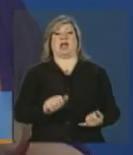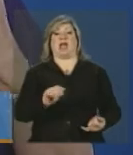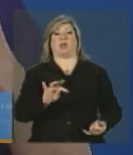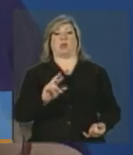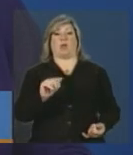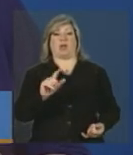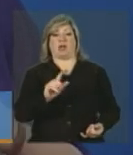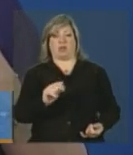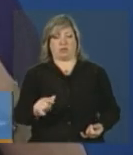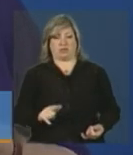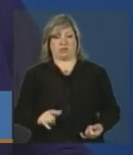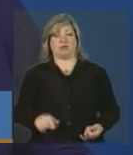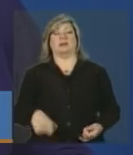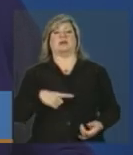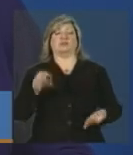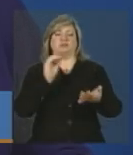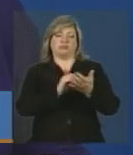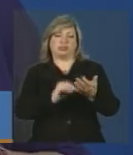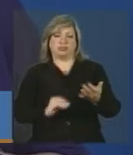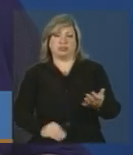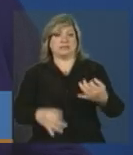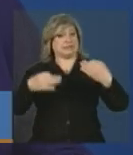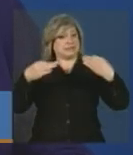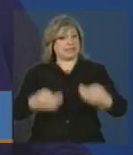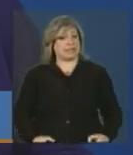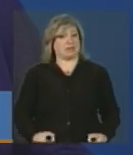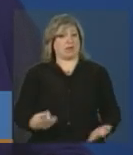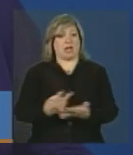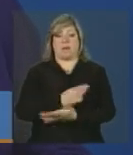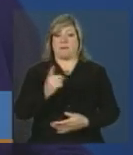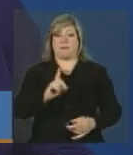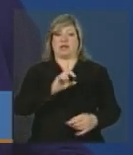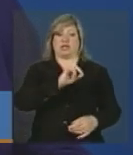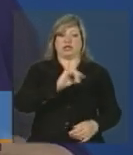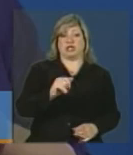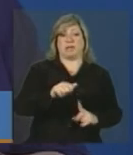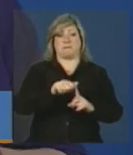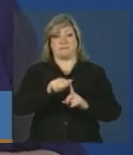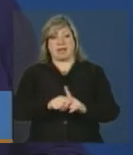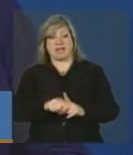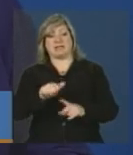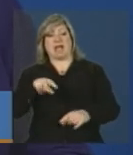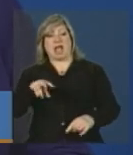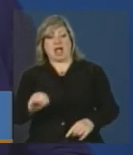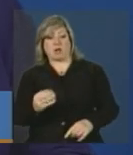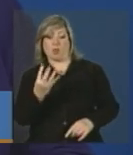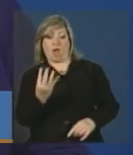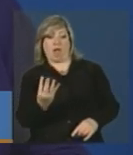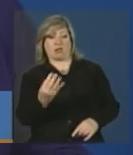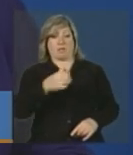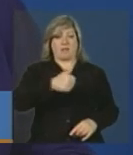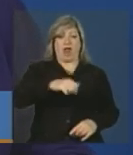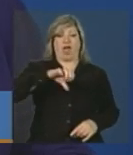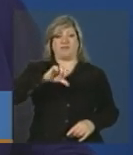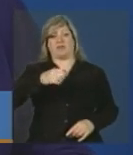atualizada, preenchida e de forma correta, com dia, mês e ano com quatro dígitos,